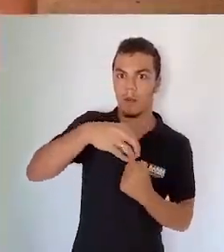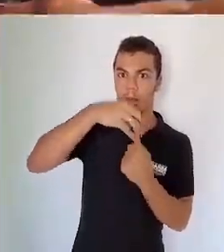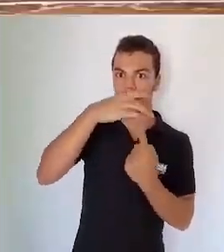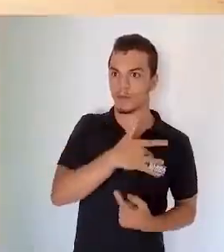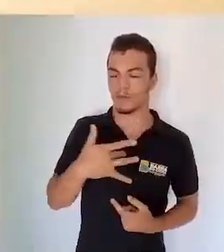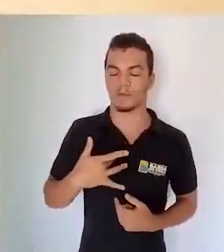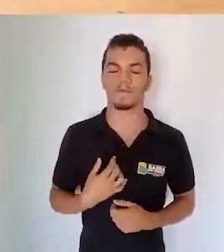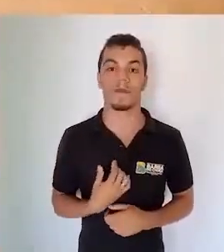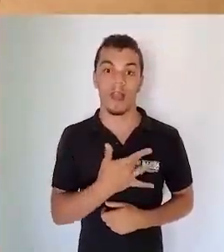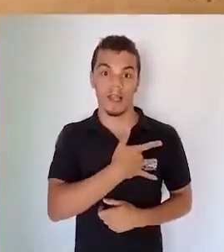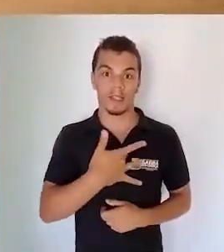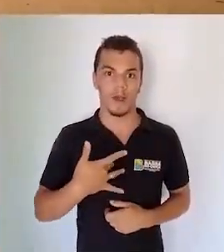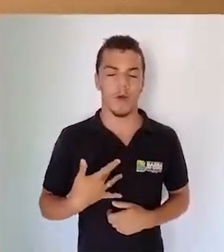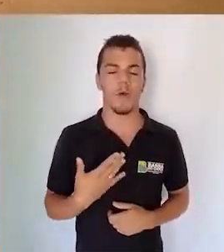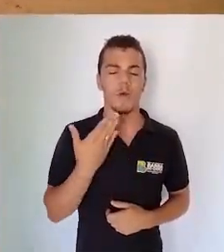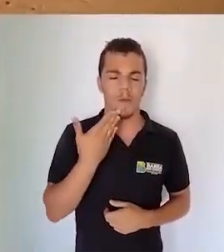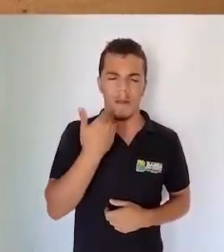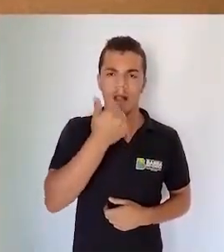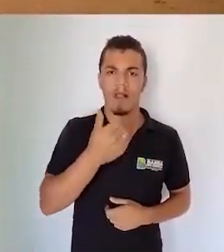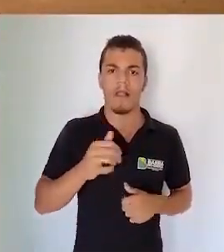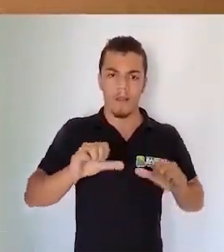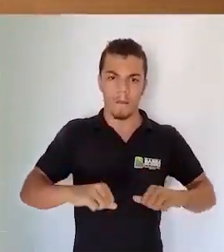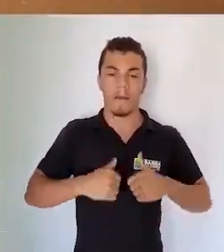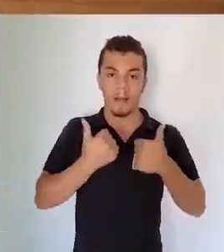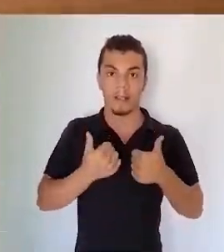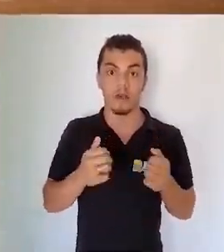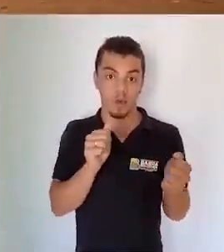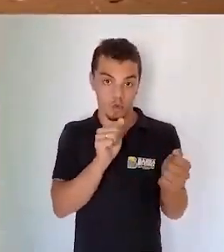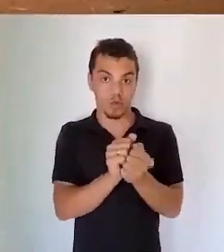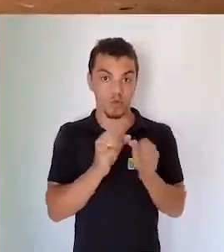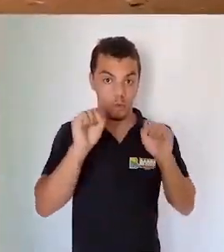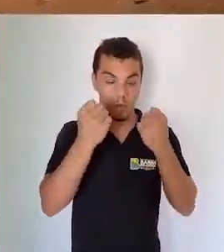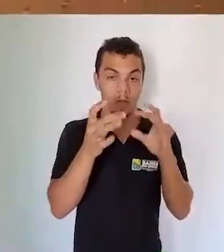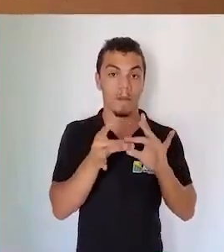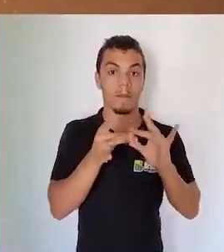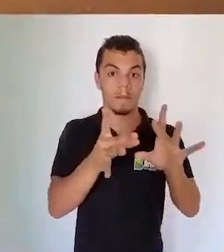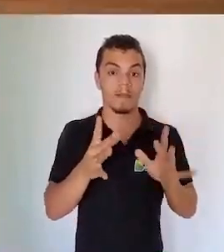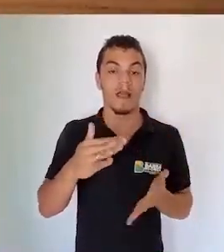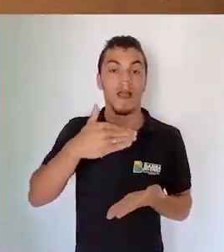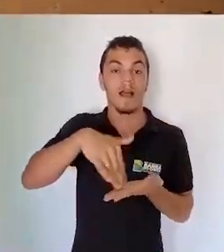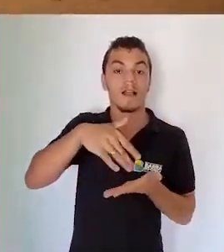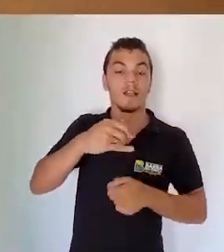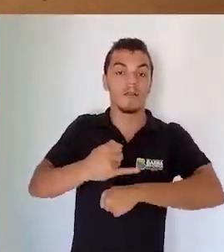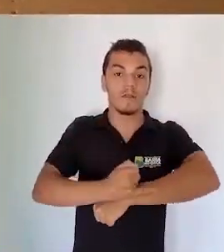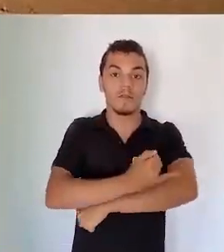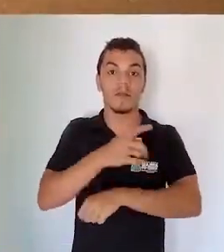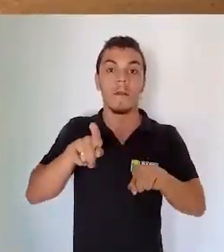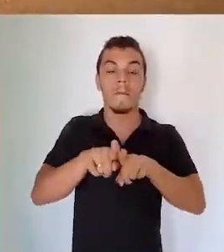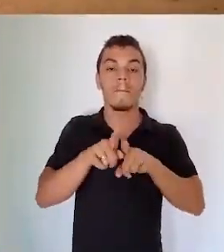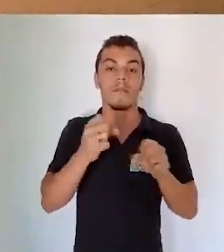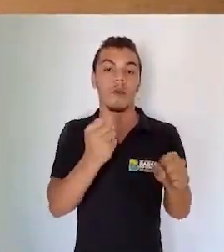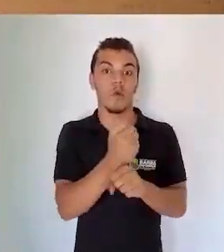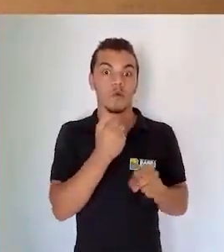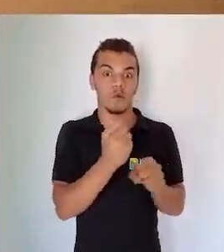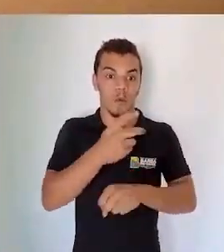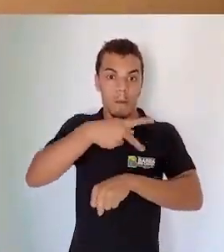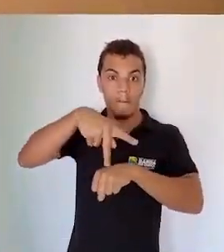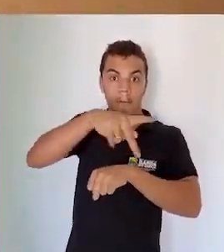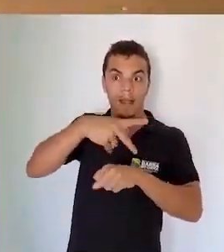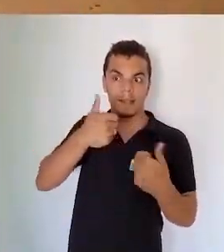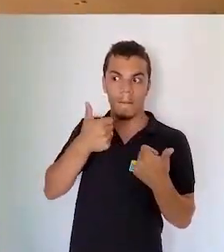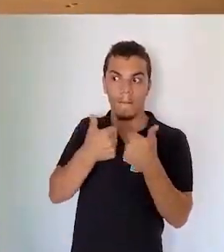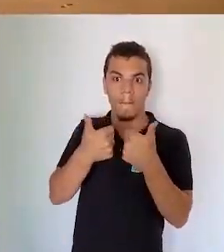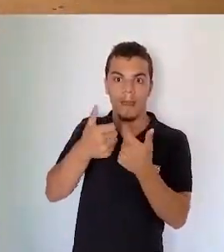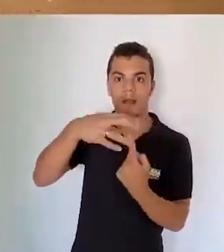saúde. Saúde e bem-estar em primeiro lugar. Para envolver a Academia Popular, a Secretaria Municipal de Infraestrutura irá construir uma linda